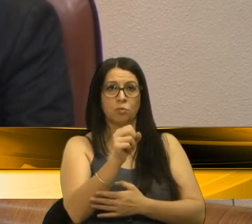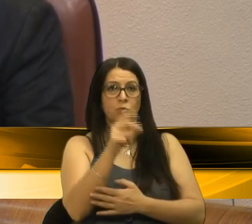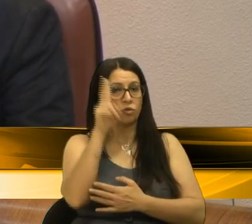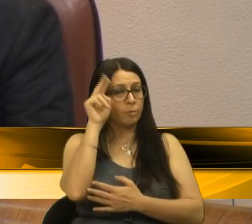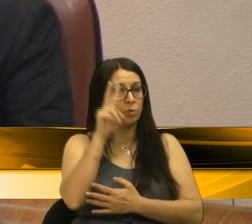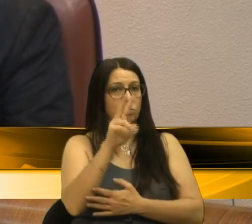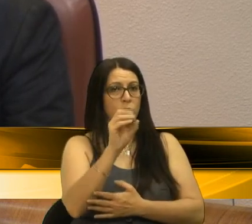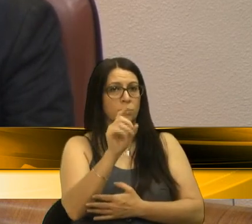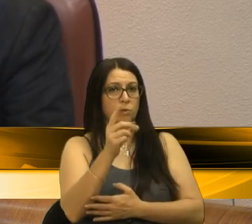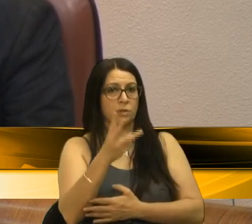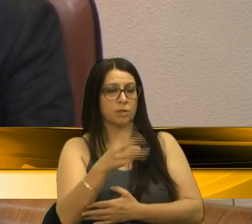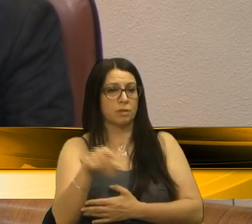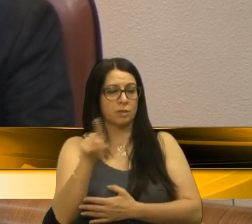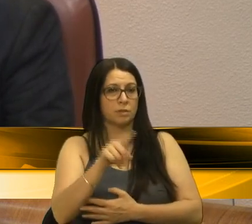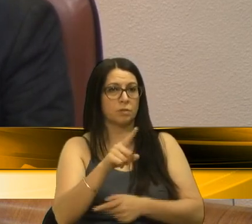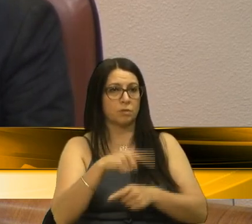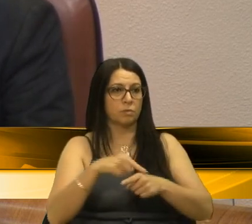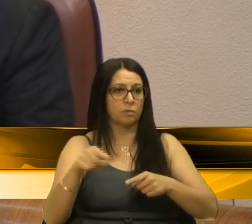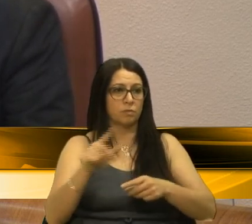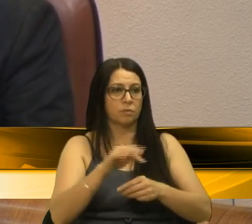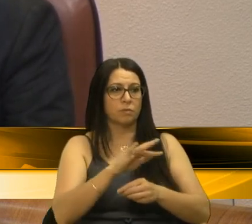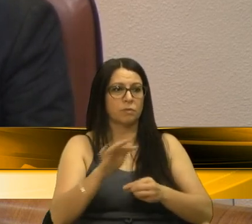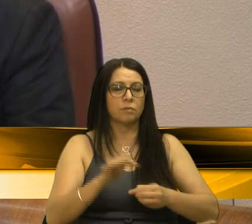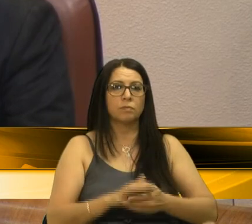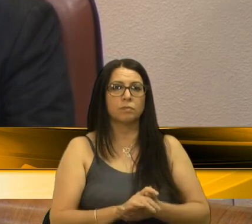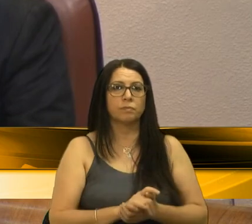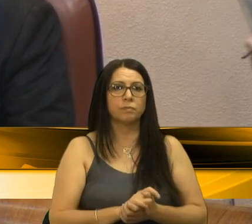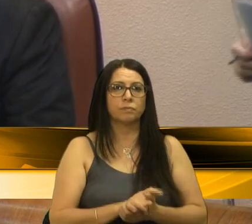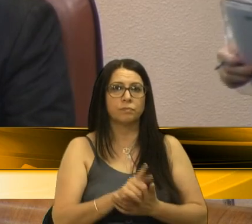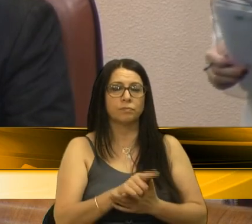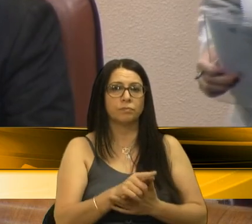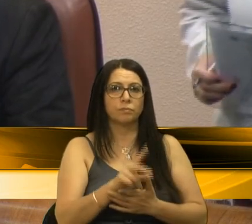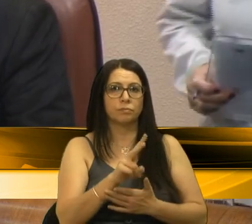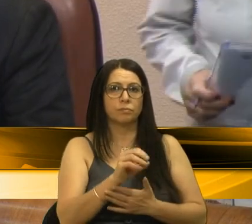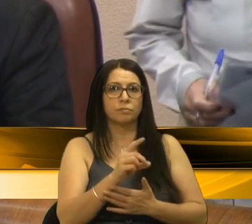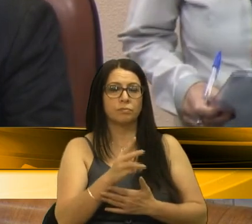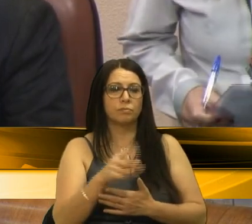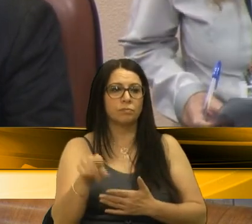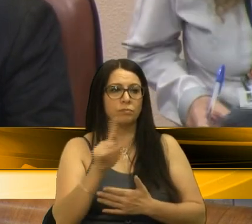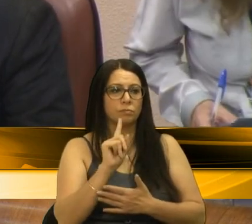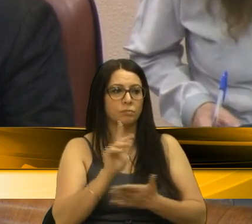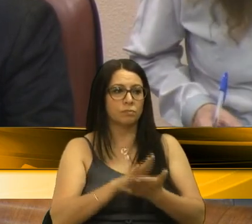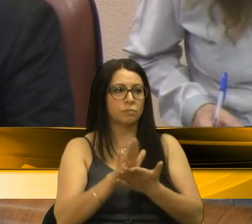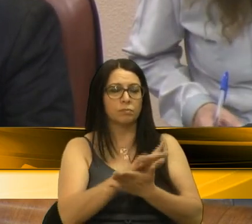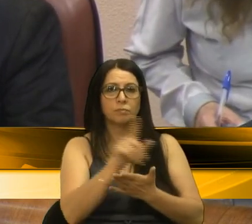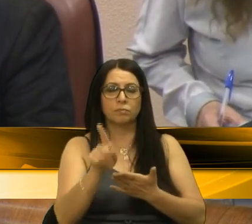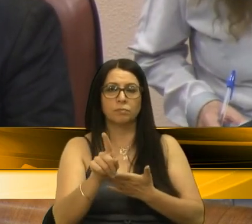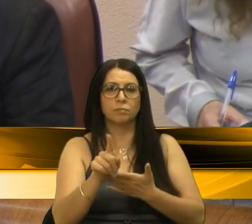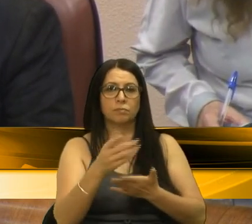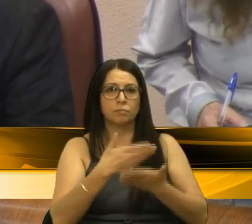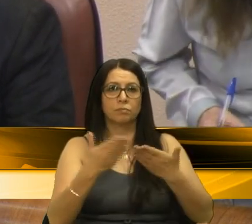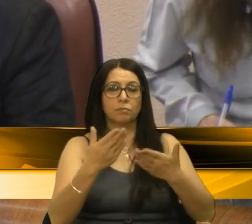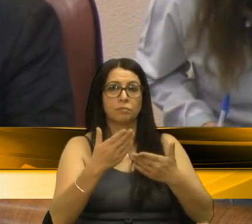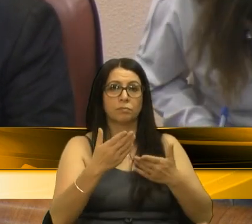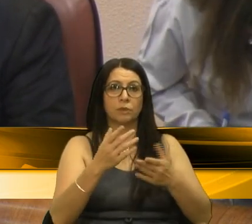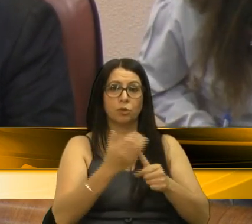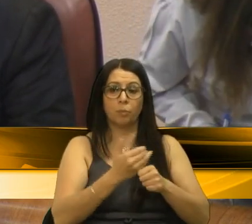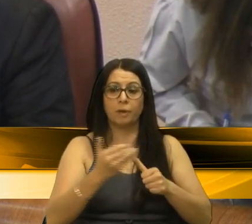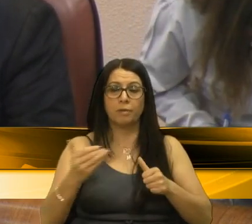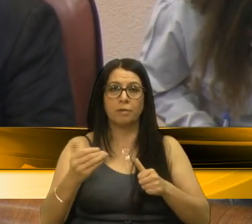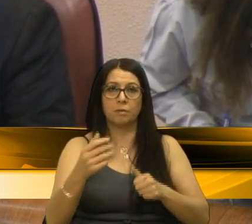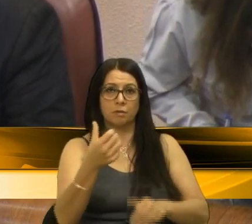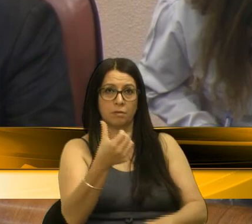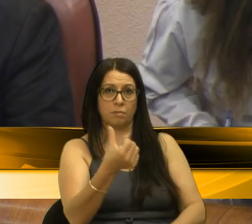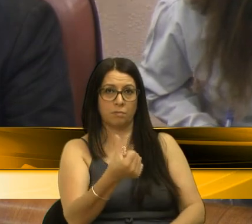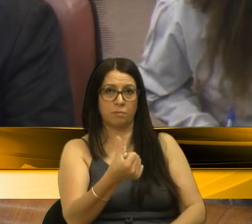2013. O termo final, por sua vez, ocorreu em 15 de 6 de 2013, com a publicação do ato de perda do mandato. Meia